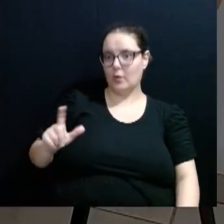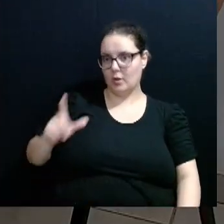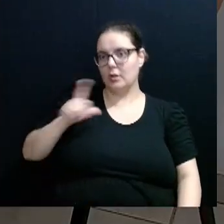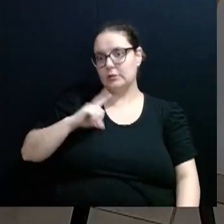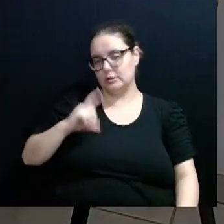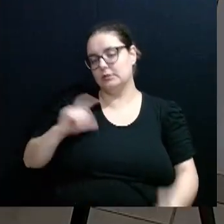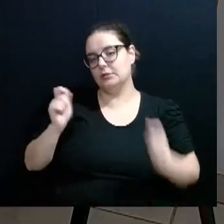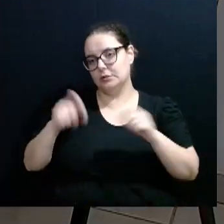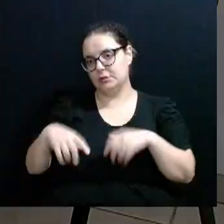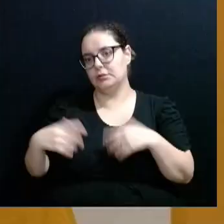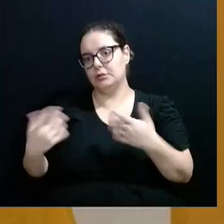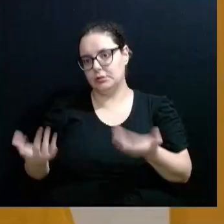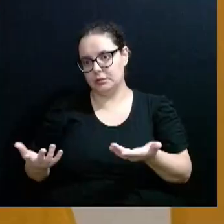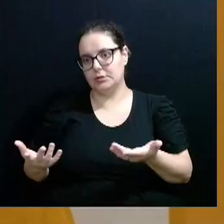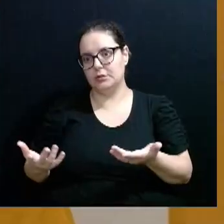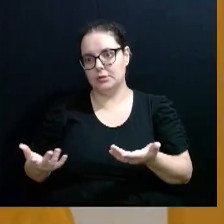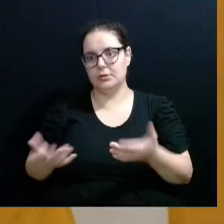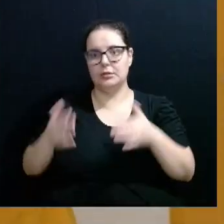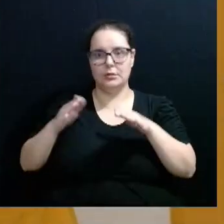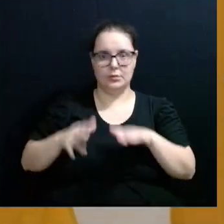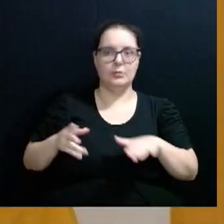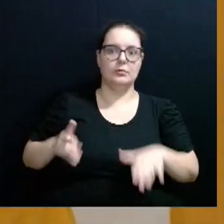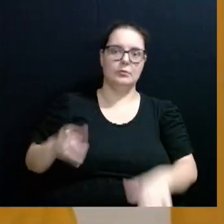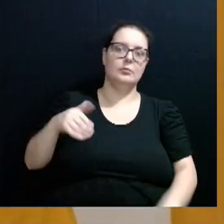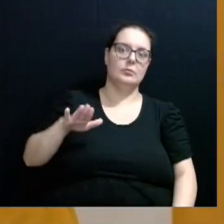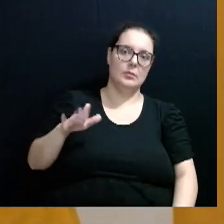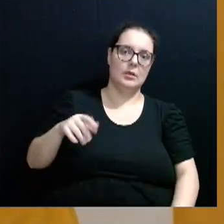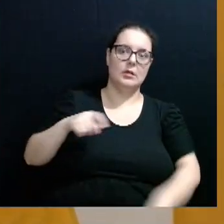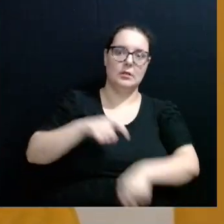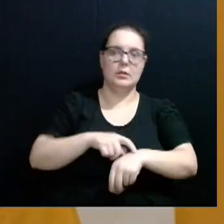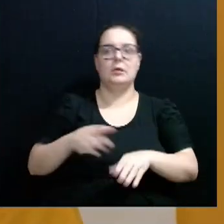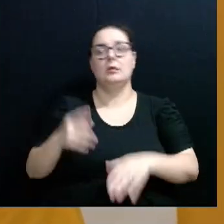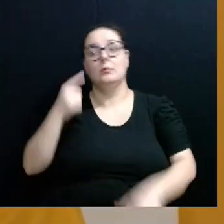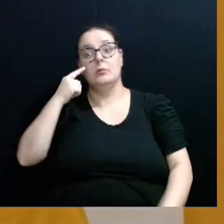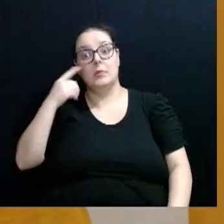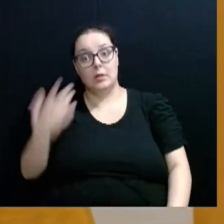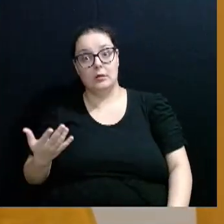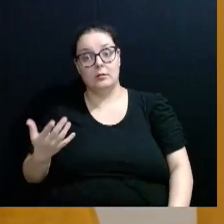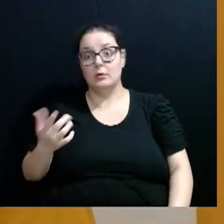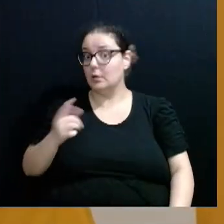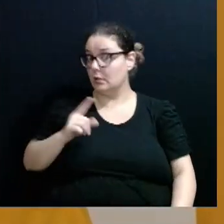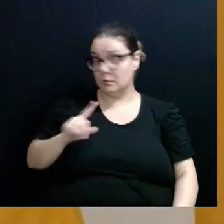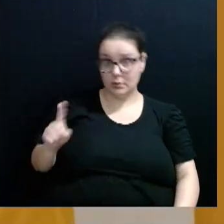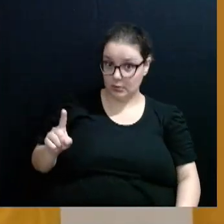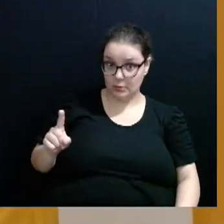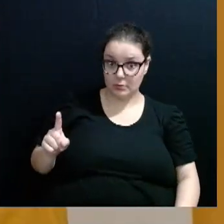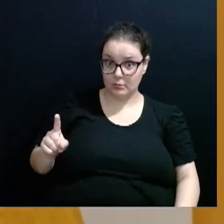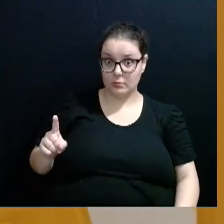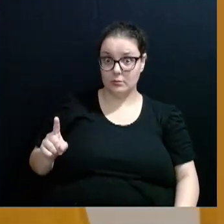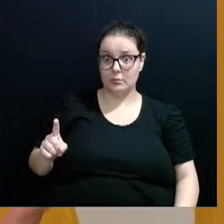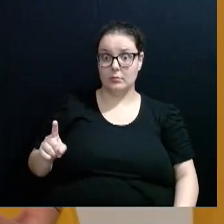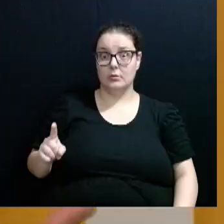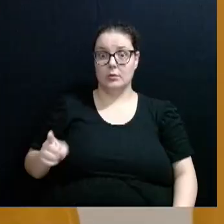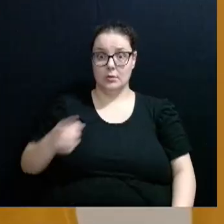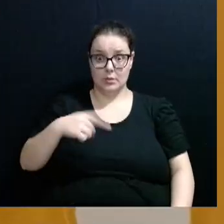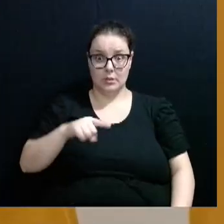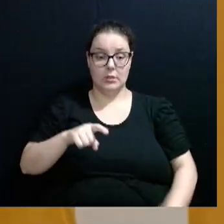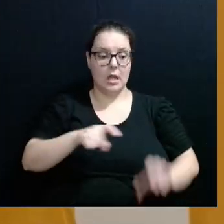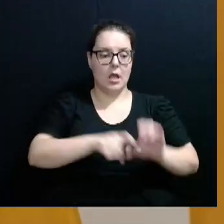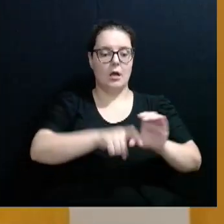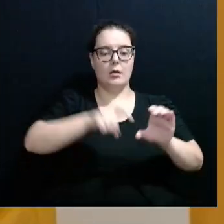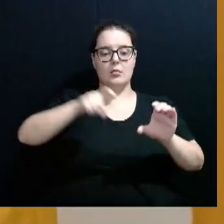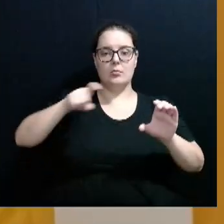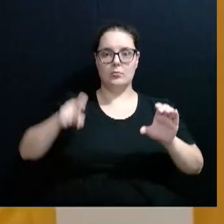deles permanecerem ali por mais tempo, mas a ideia é que não, né? Que eles tenham,